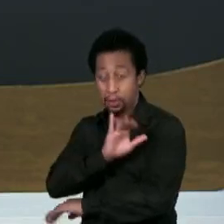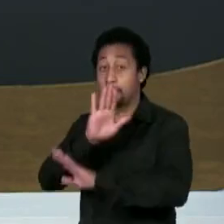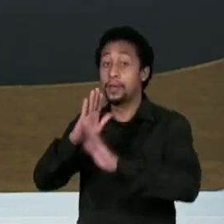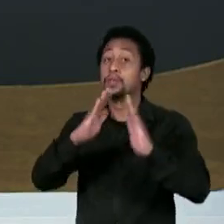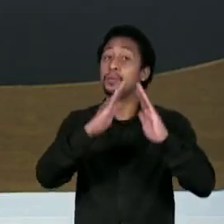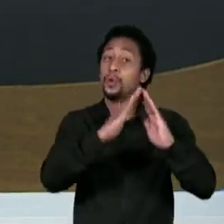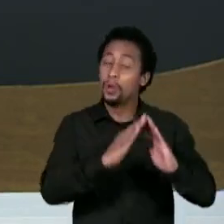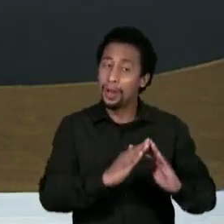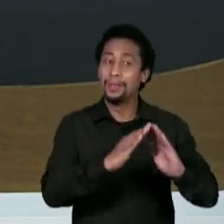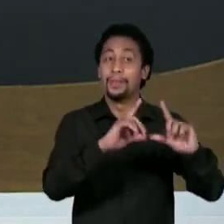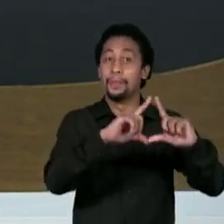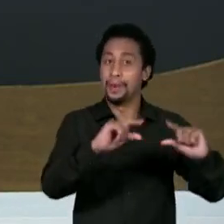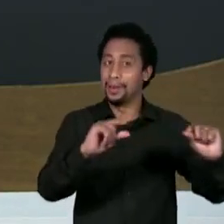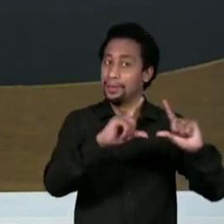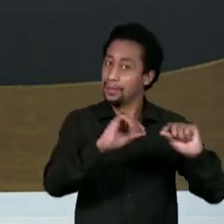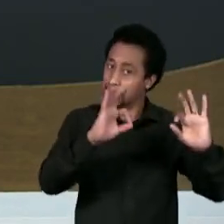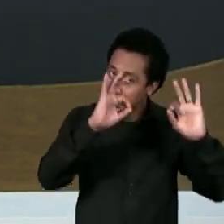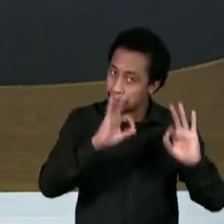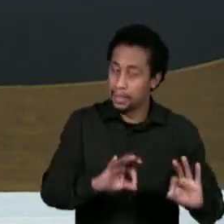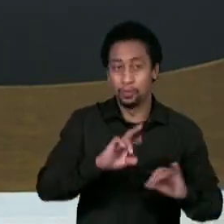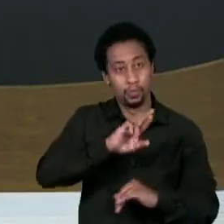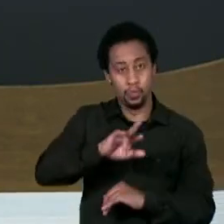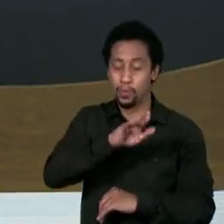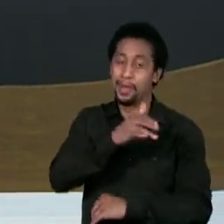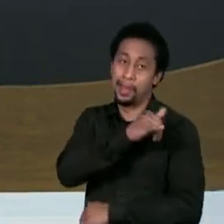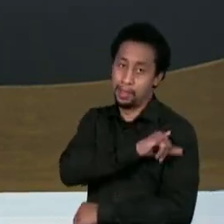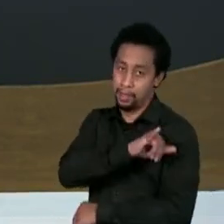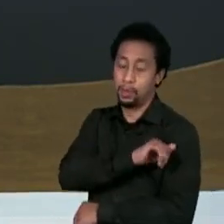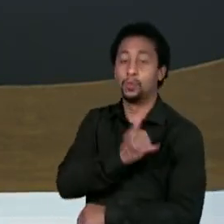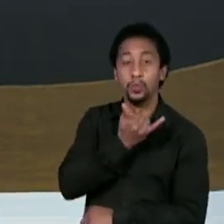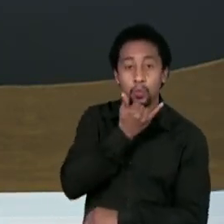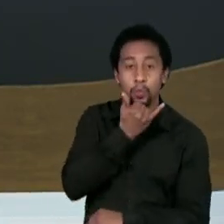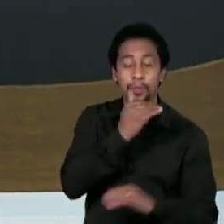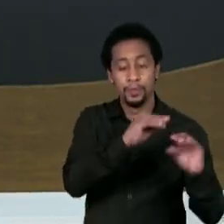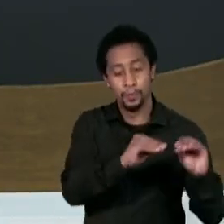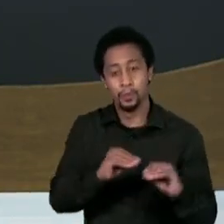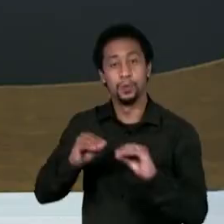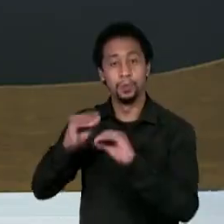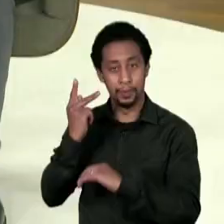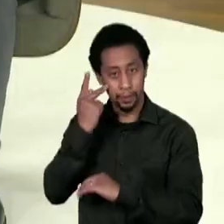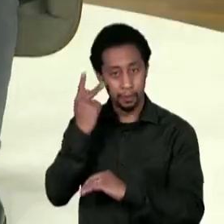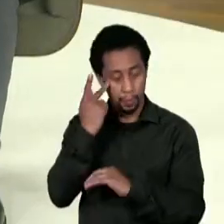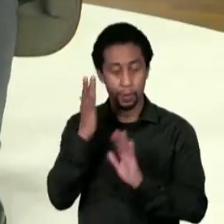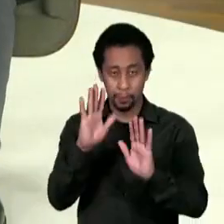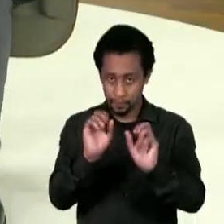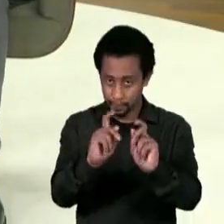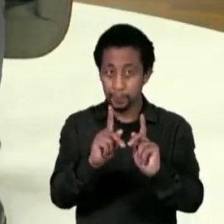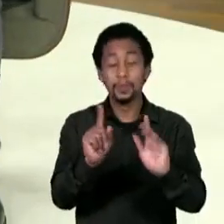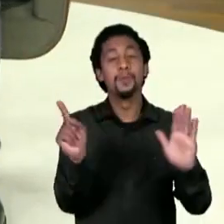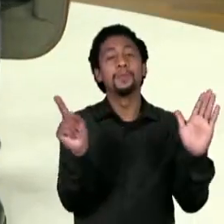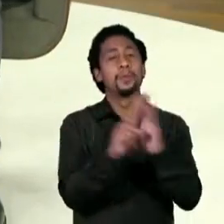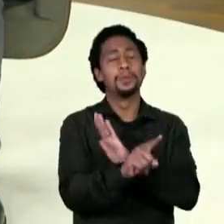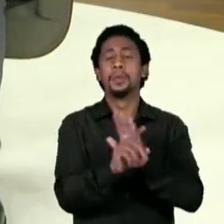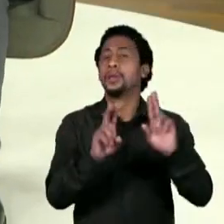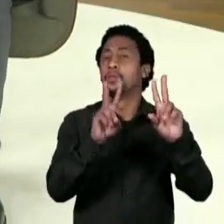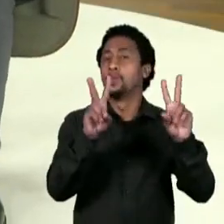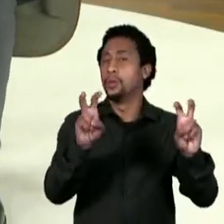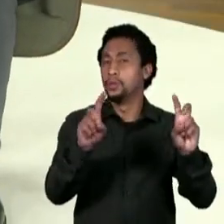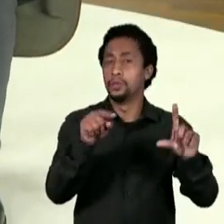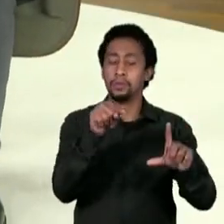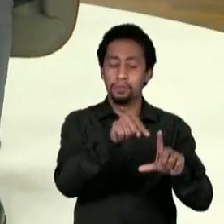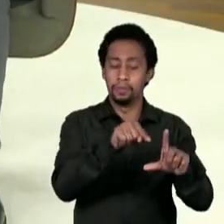e o rio Ministro queria começar ouvindo o senhor a respeito das urnas eletrônicas Presidente Jair bolsonaro